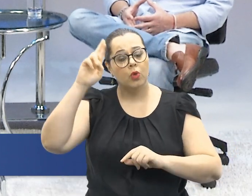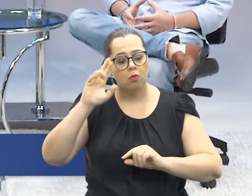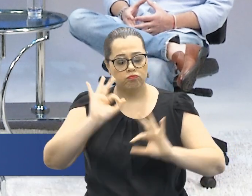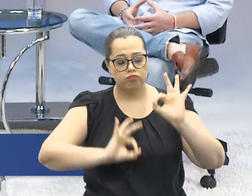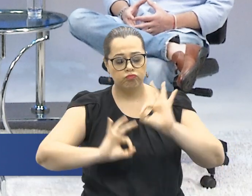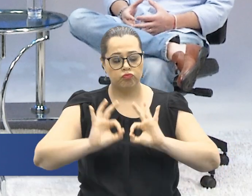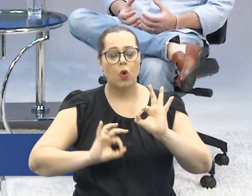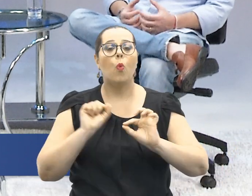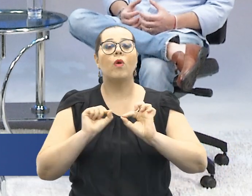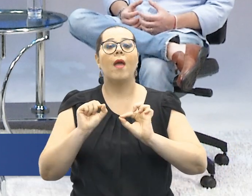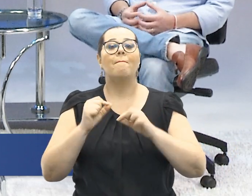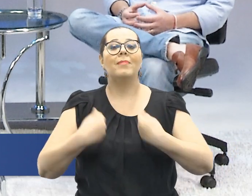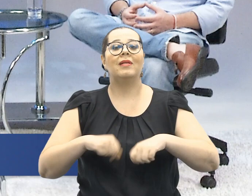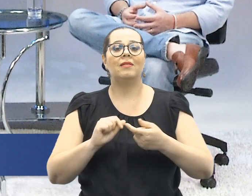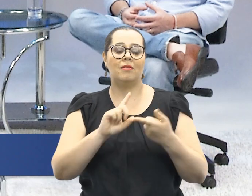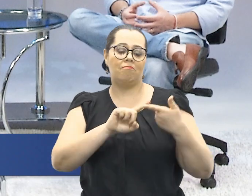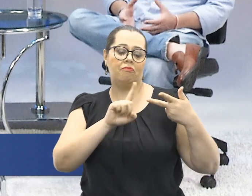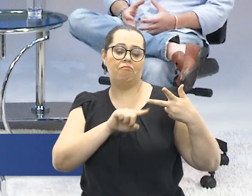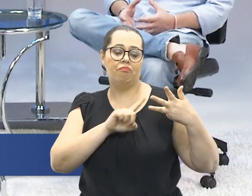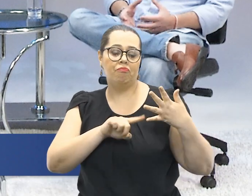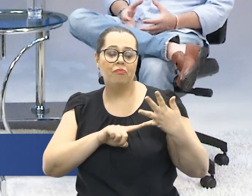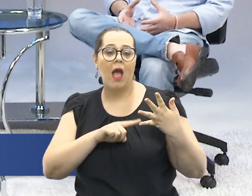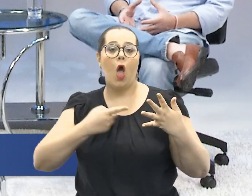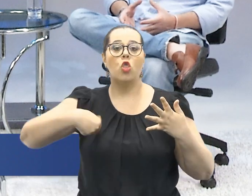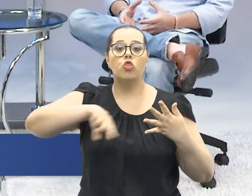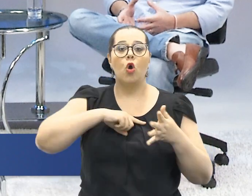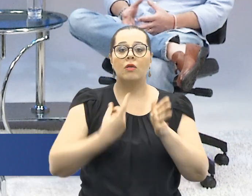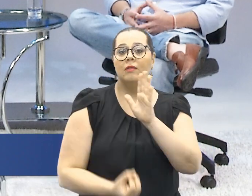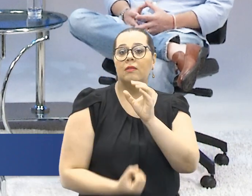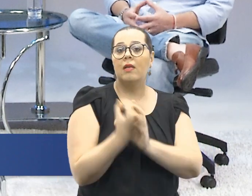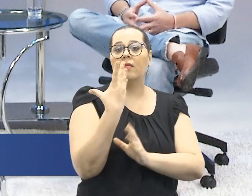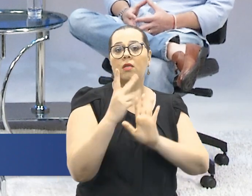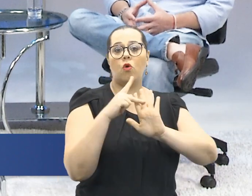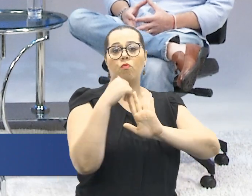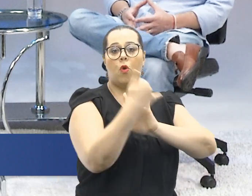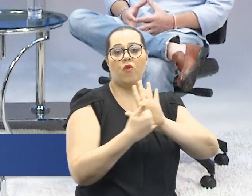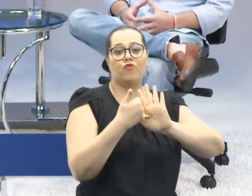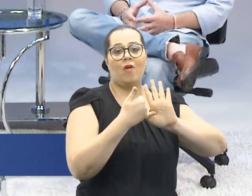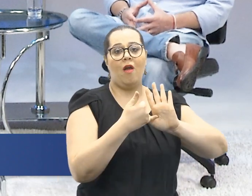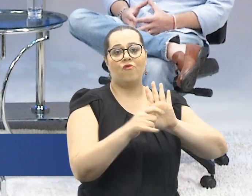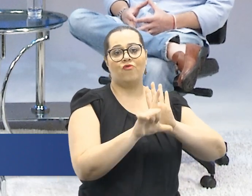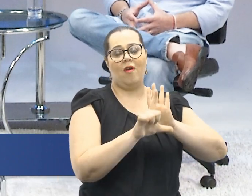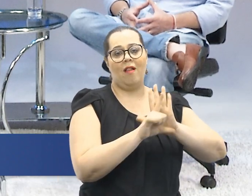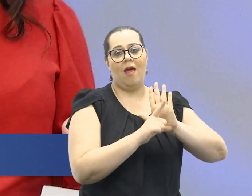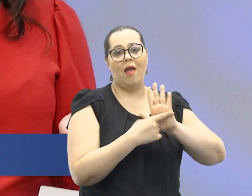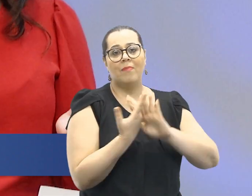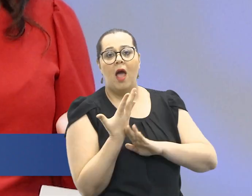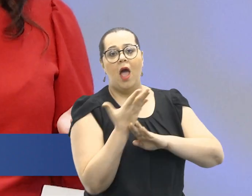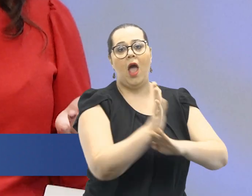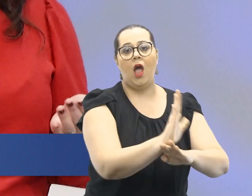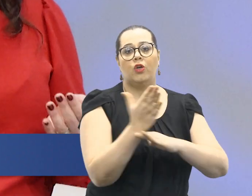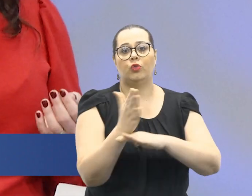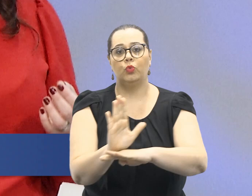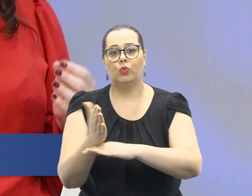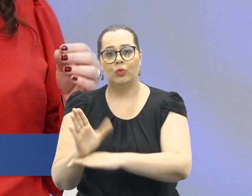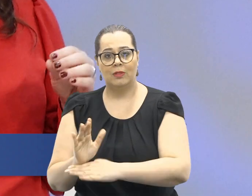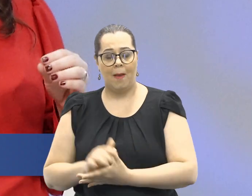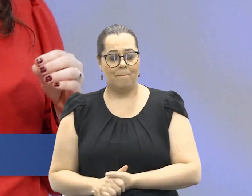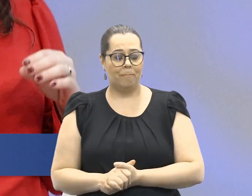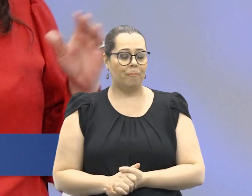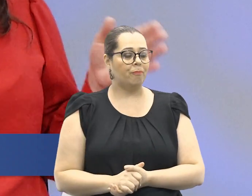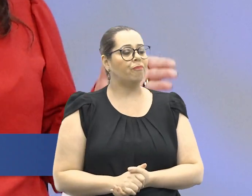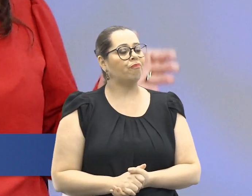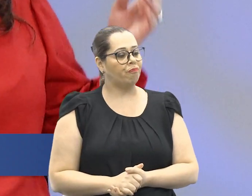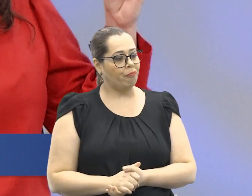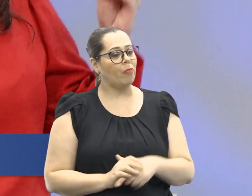lazer precisam e a gente aí, em forma de projetos de lei, poder ajudar. Você teve uma proposta sua na casa aprovada em